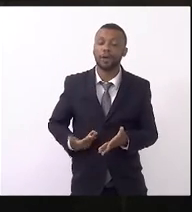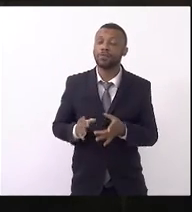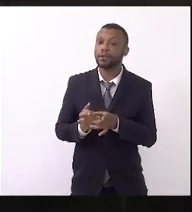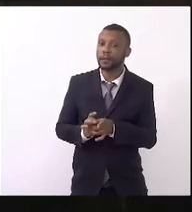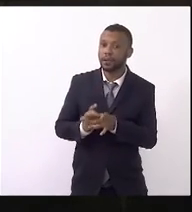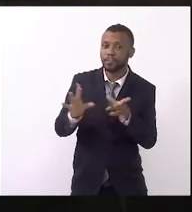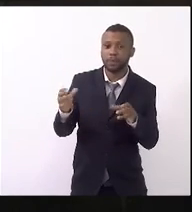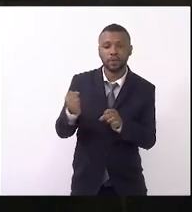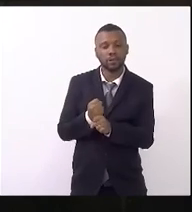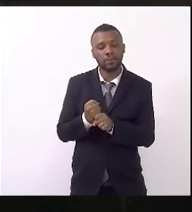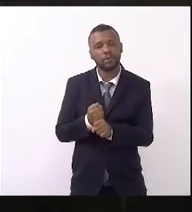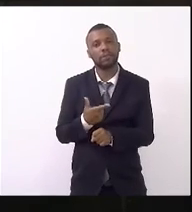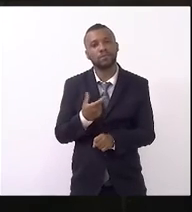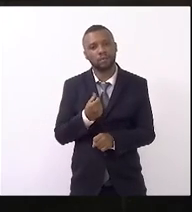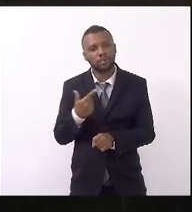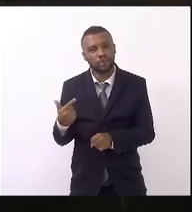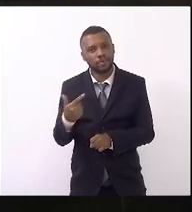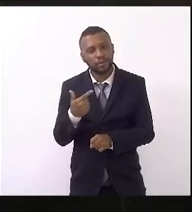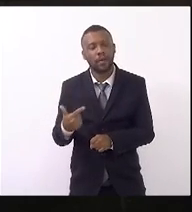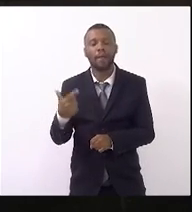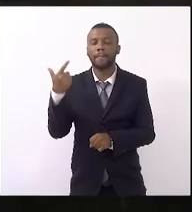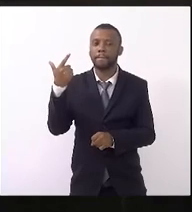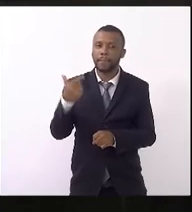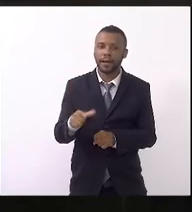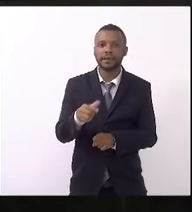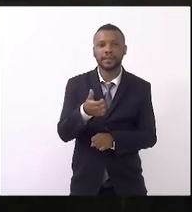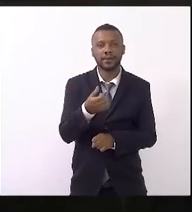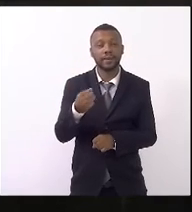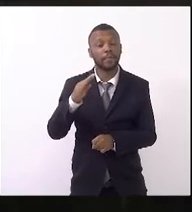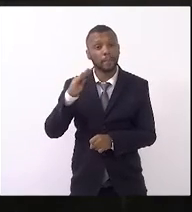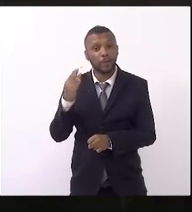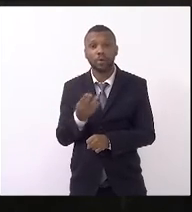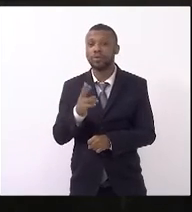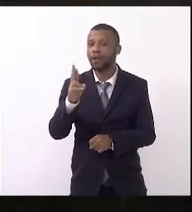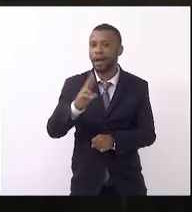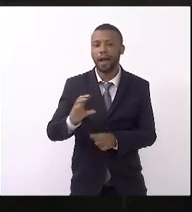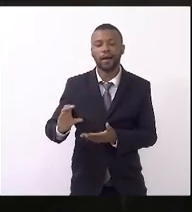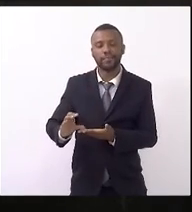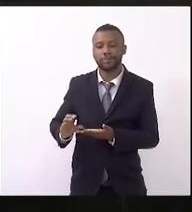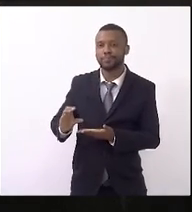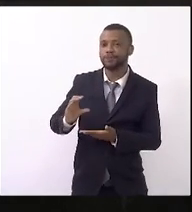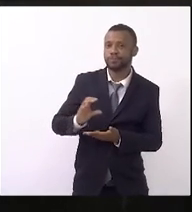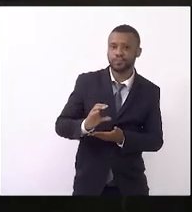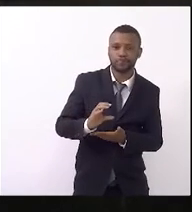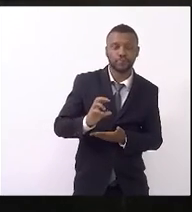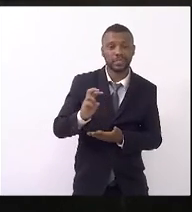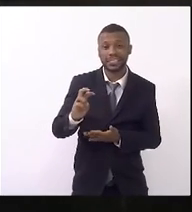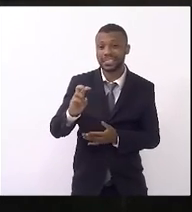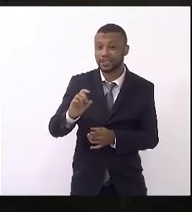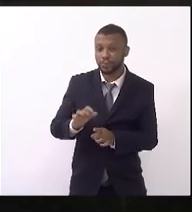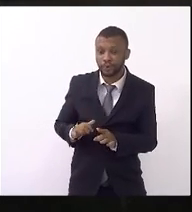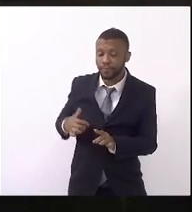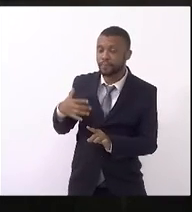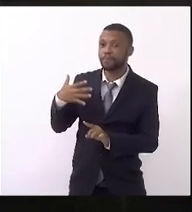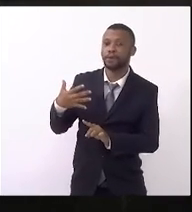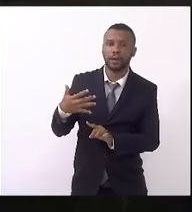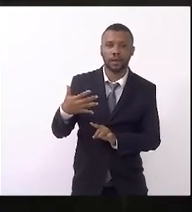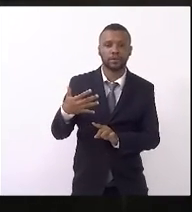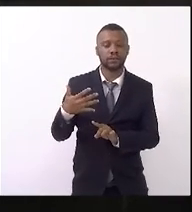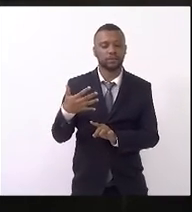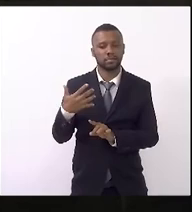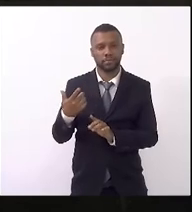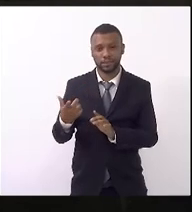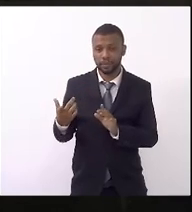nesse ano de 2022, mais de 16 bilhões de reais, portanto, o quíntuplo do valor estimado na Lei Paulo